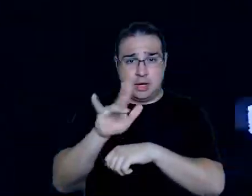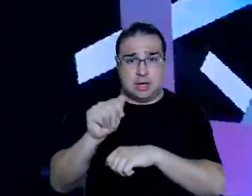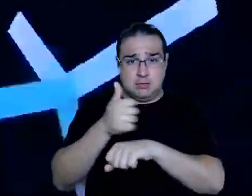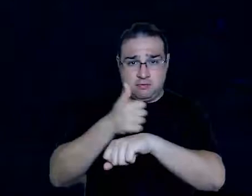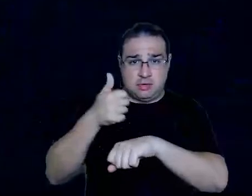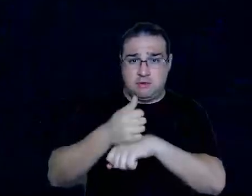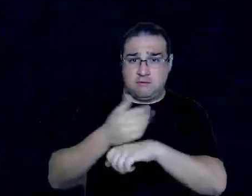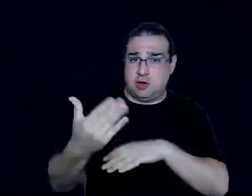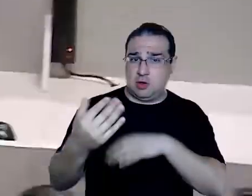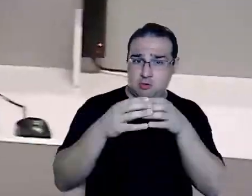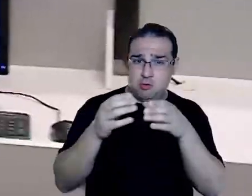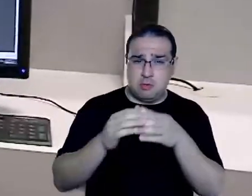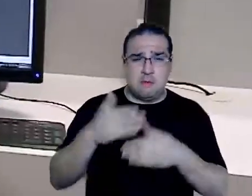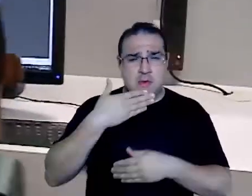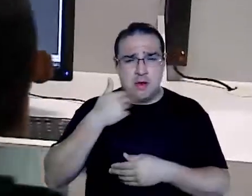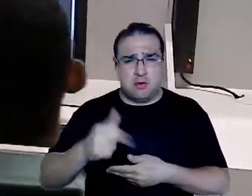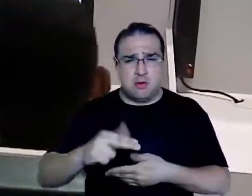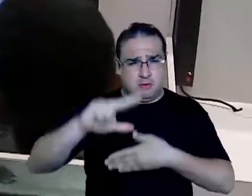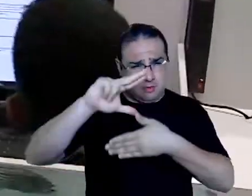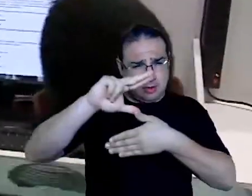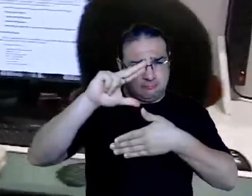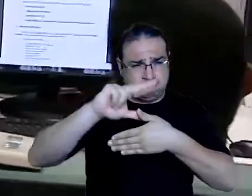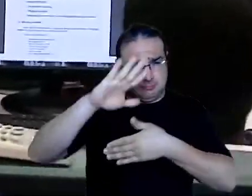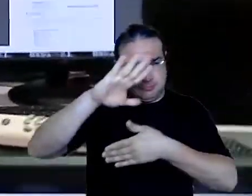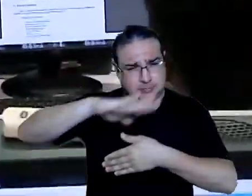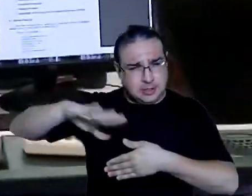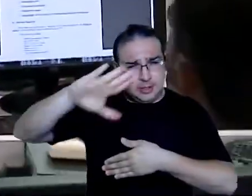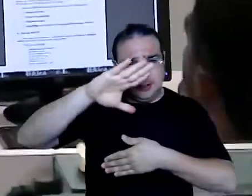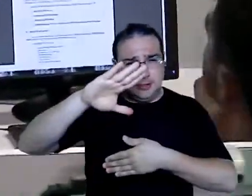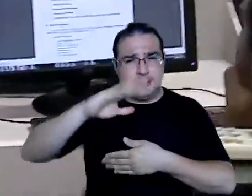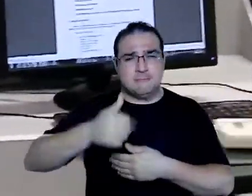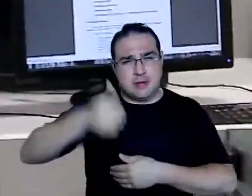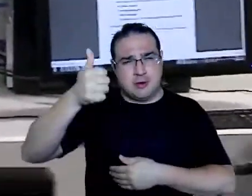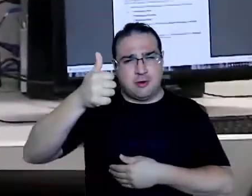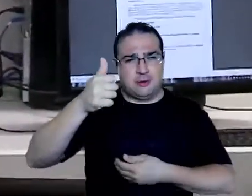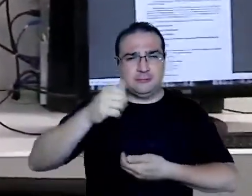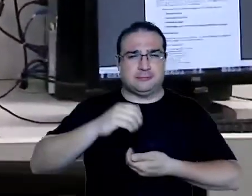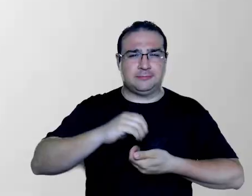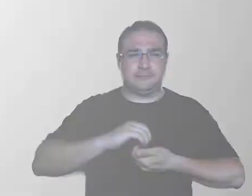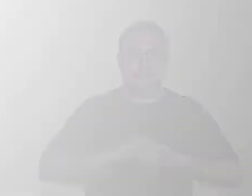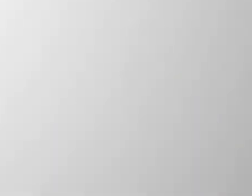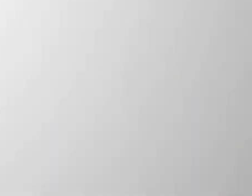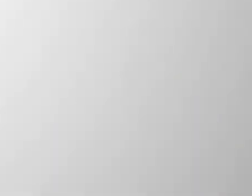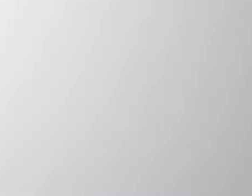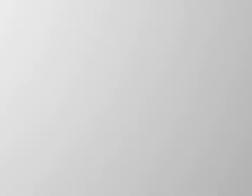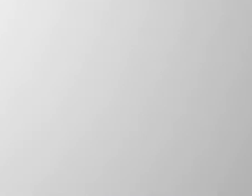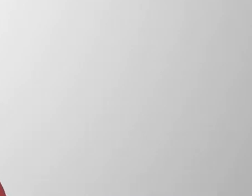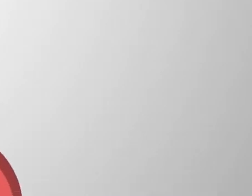de Profissões. Faça parte de uma das melhores universidades da América Latina.